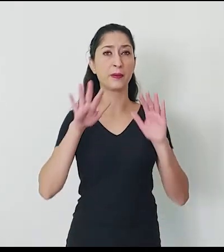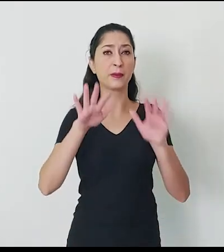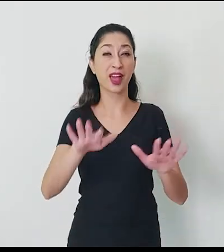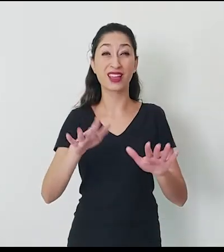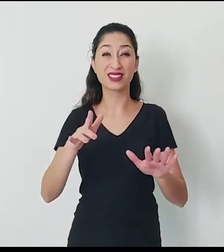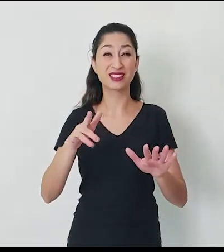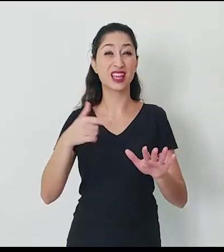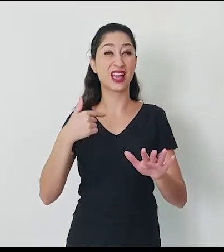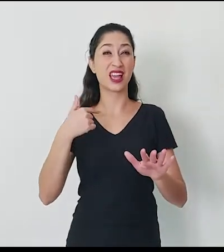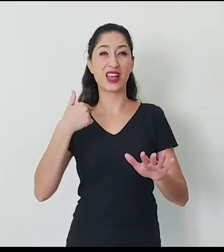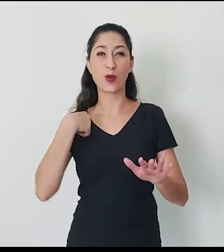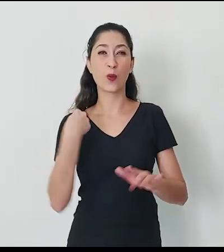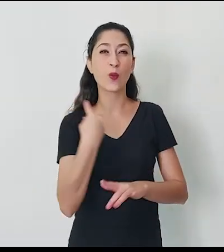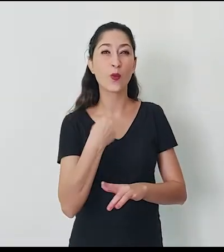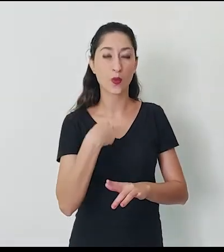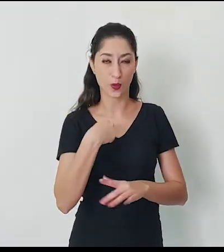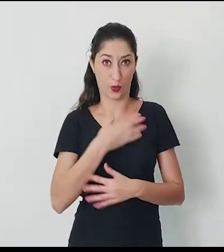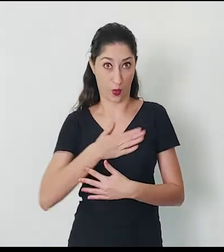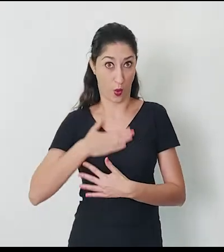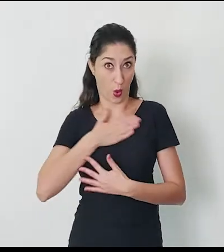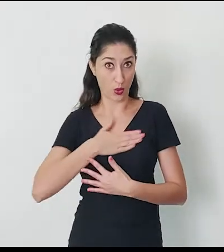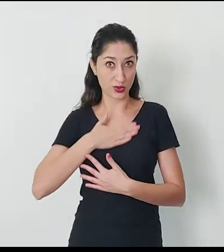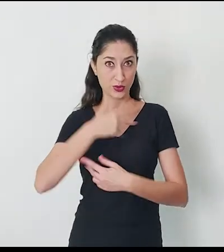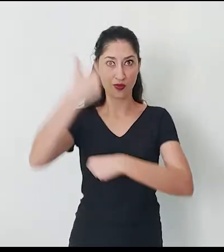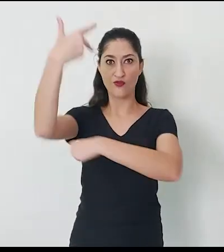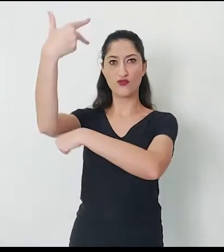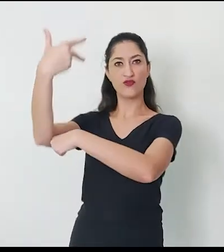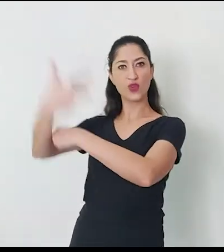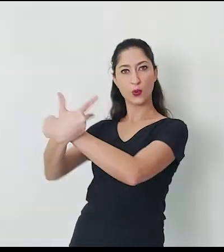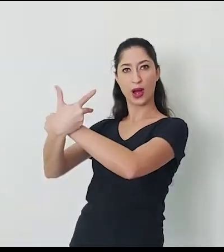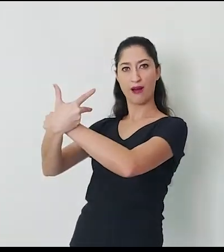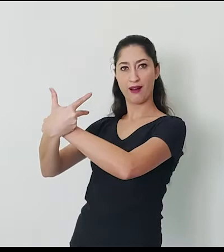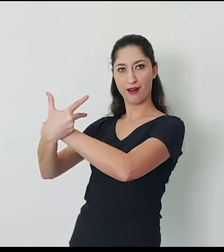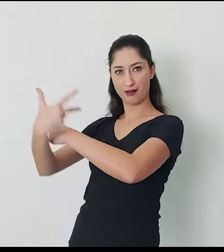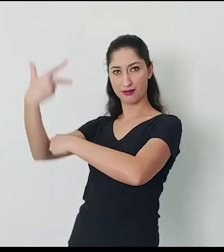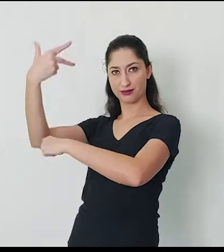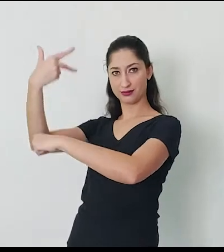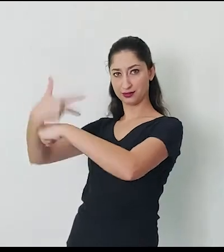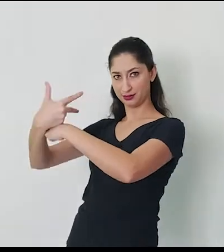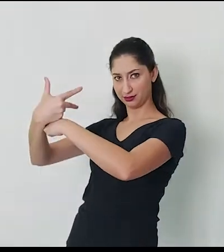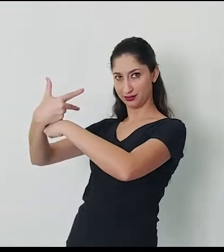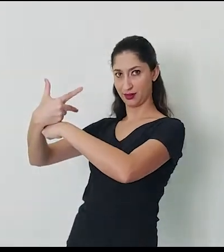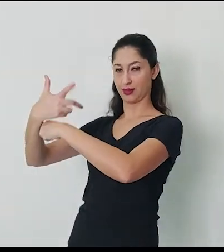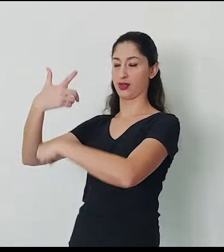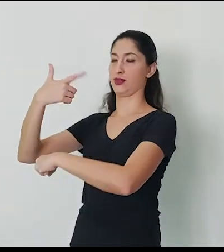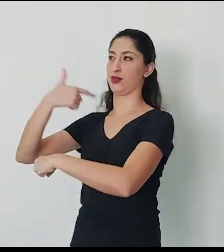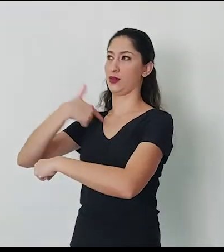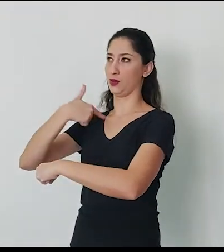eu gosto de uma estratégia muito massa, que é da gente estar filmando e registrando